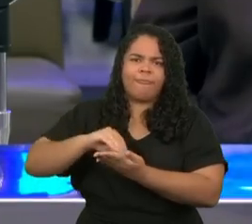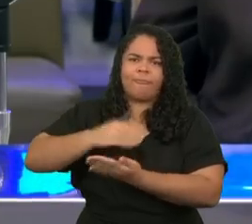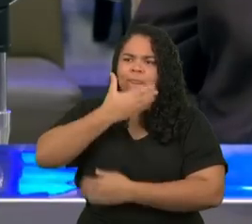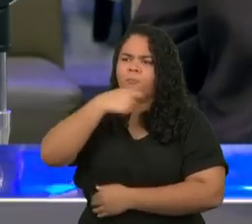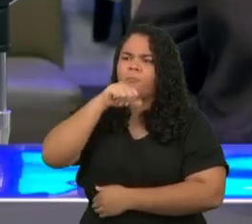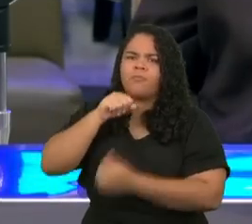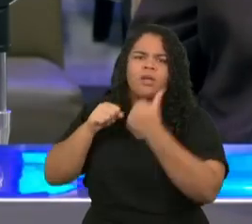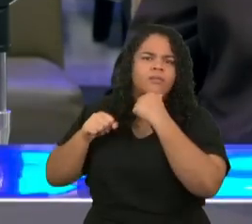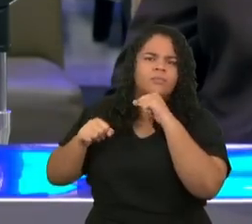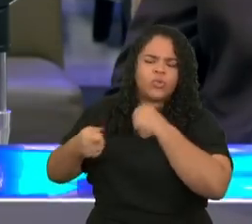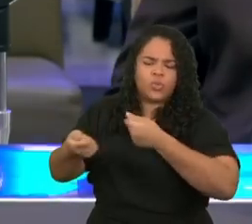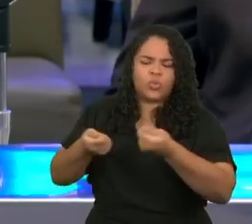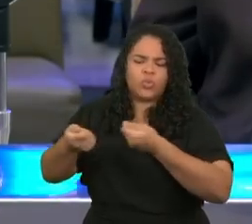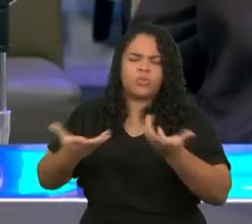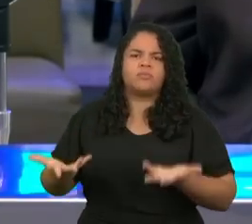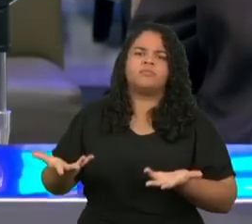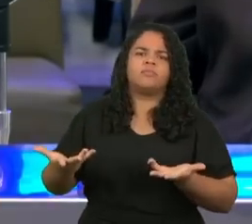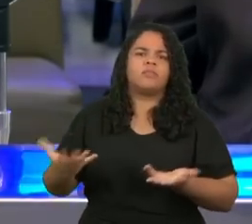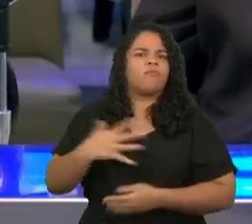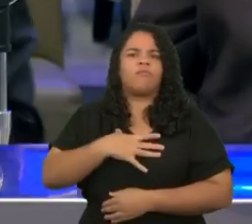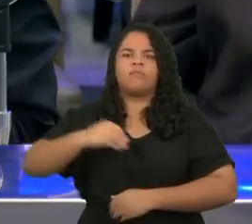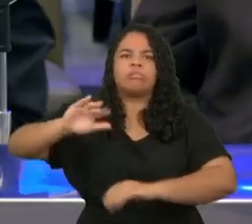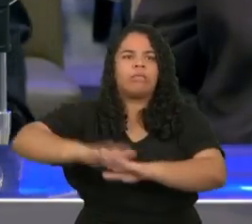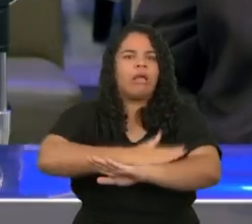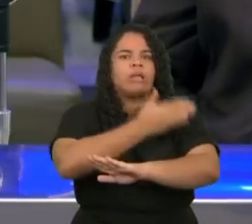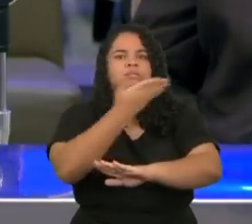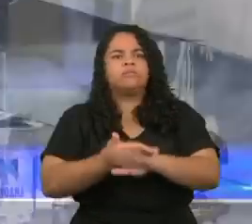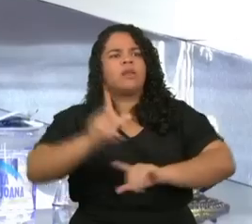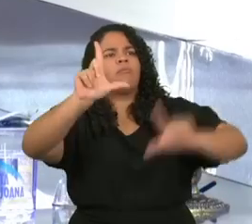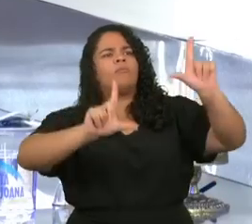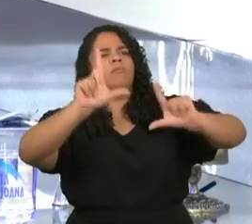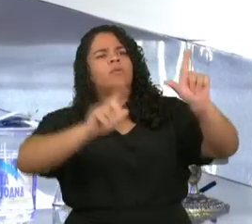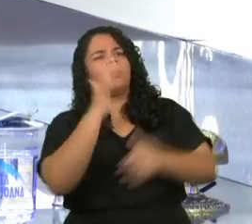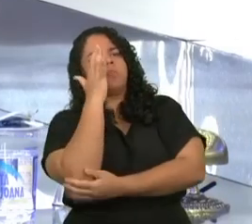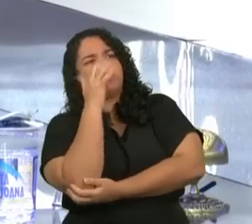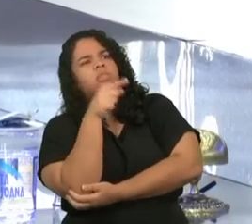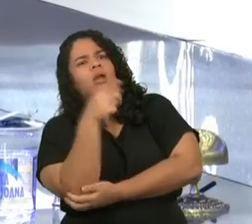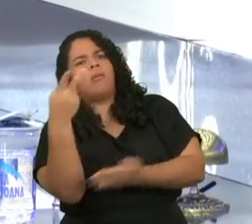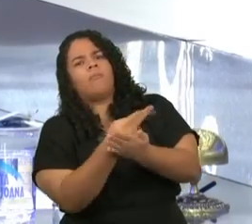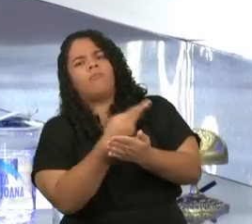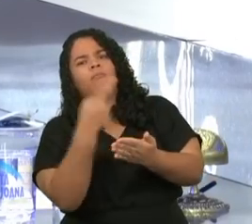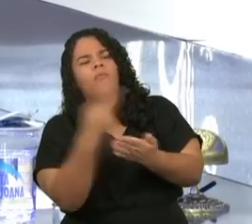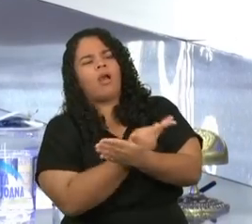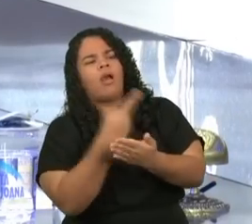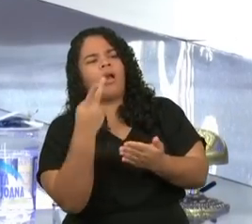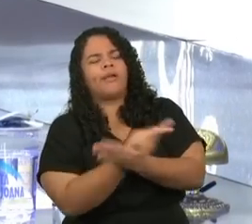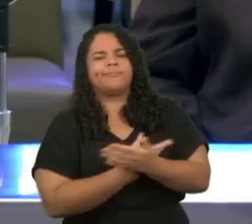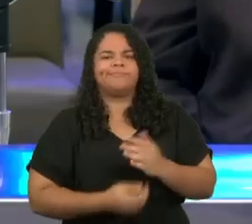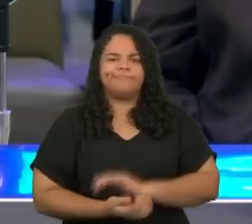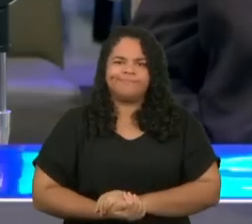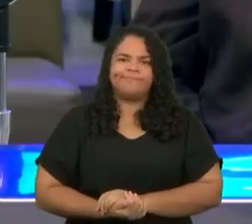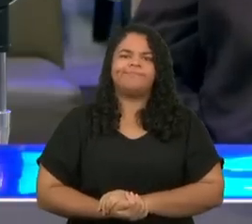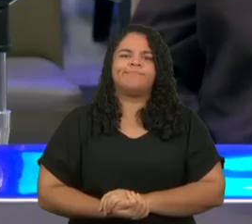ligada assiste tudo que não presta o pai a mãe e os filhos e você diz não meu filho foi